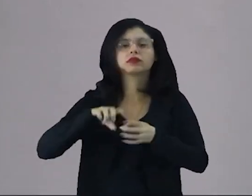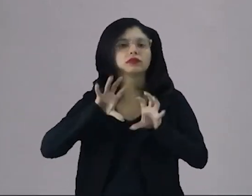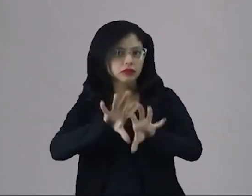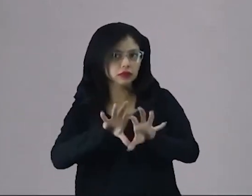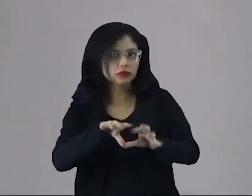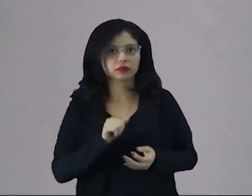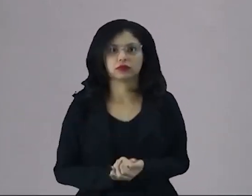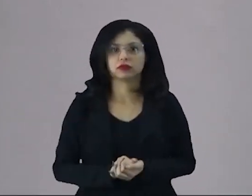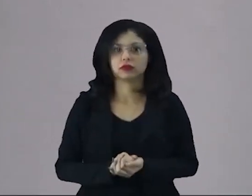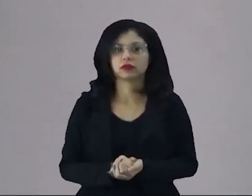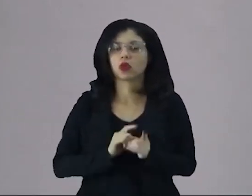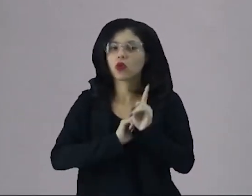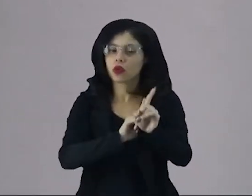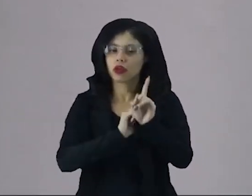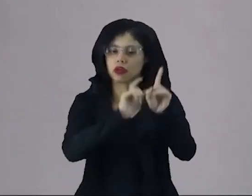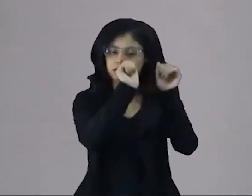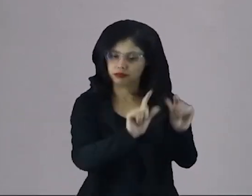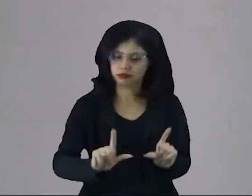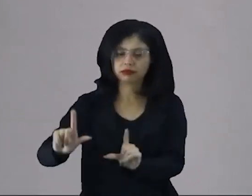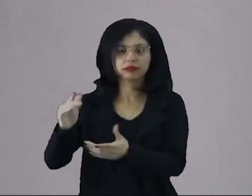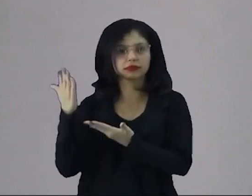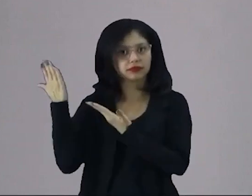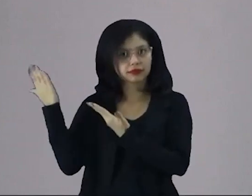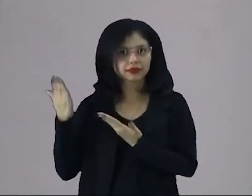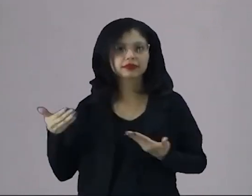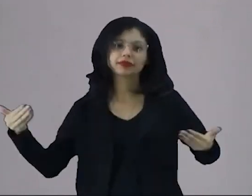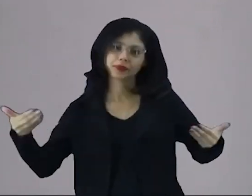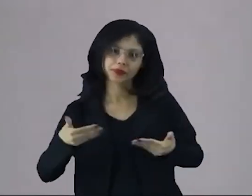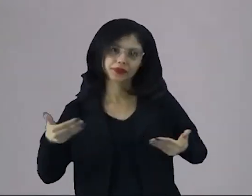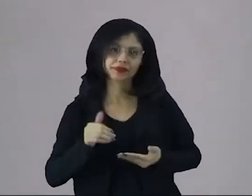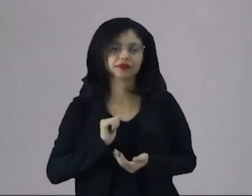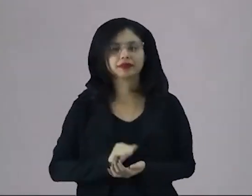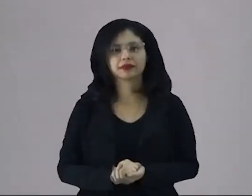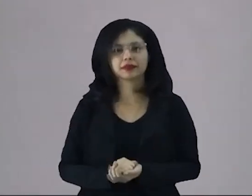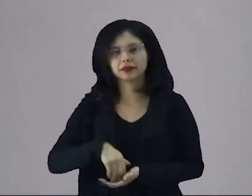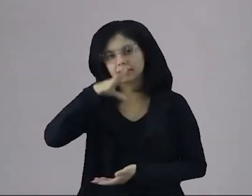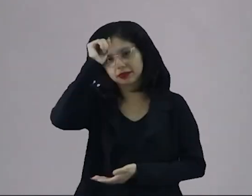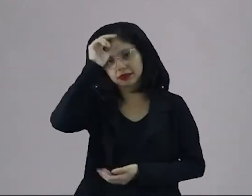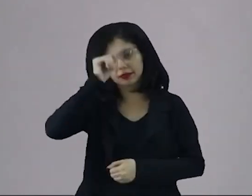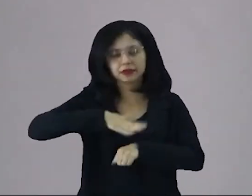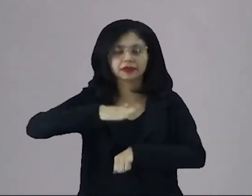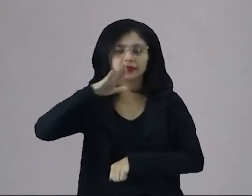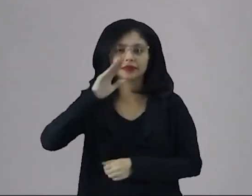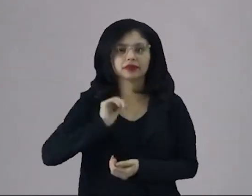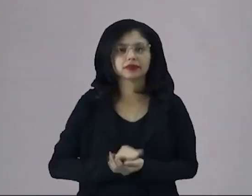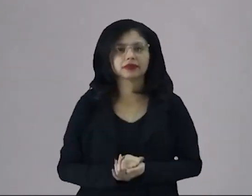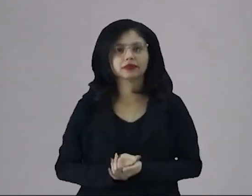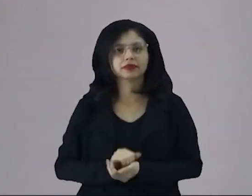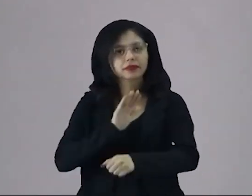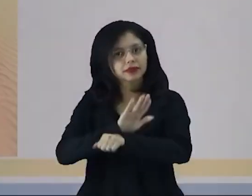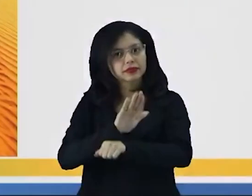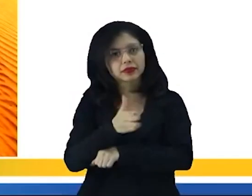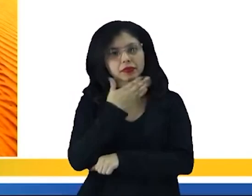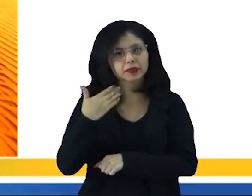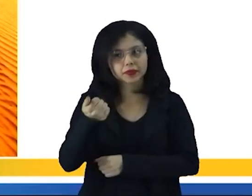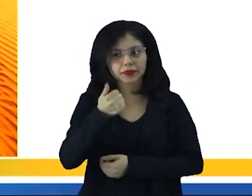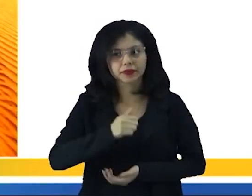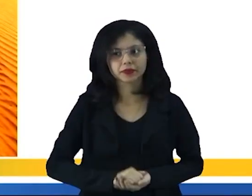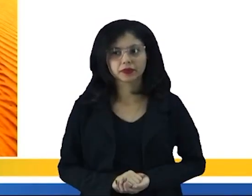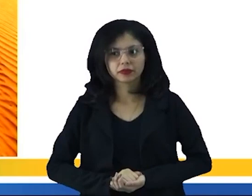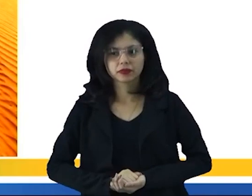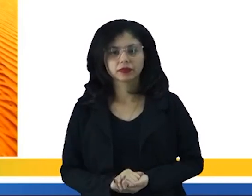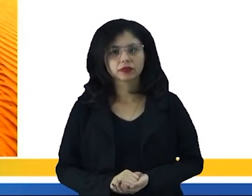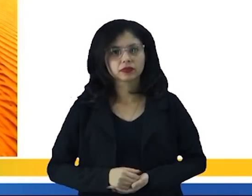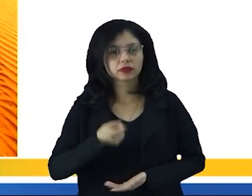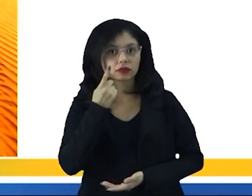isso. Então acompanha comigo que trouxemos para hoje, para a gente poder aprender um pouco mais e colaborar com o seu intento. Vamos lá então?